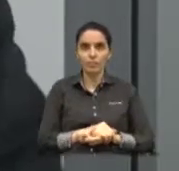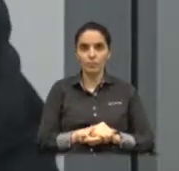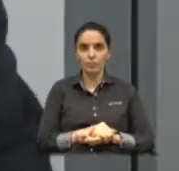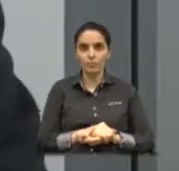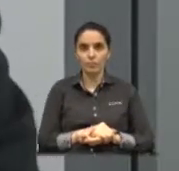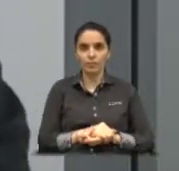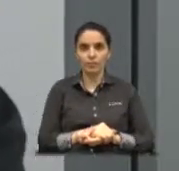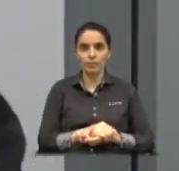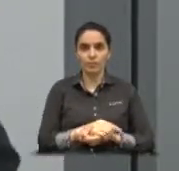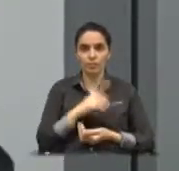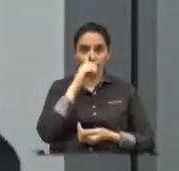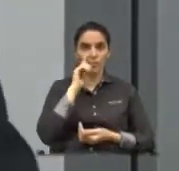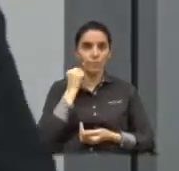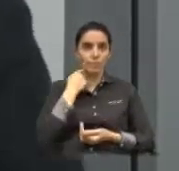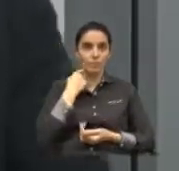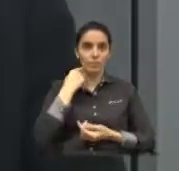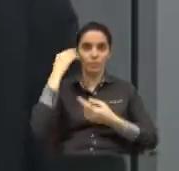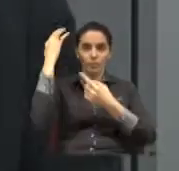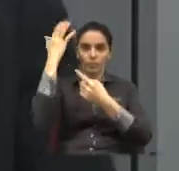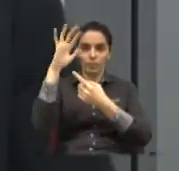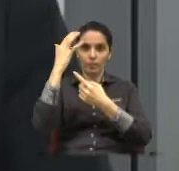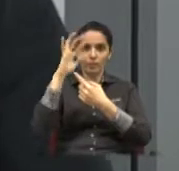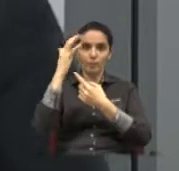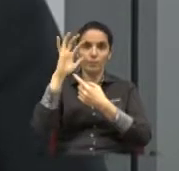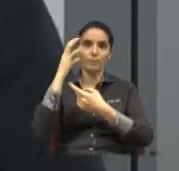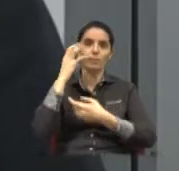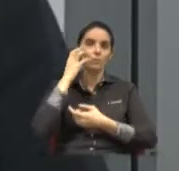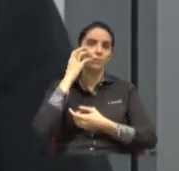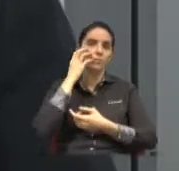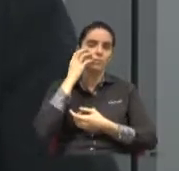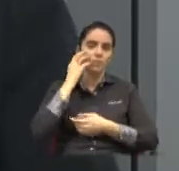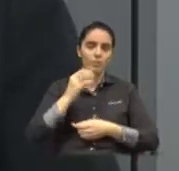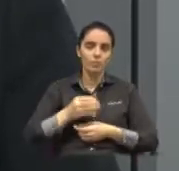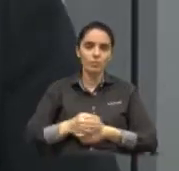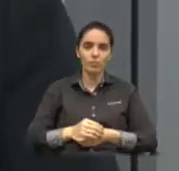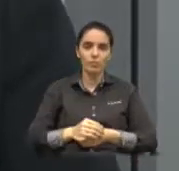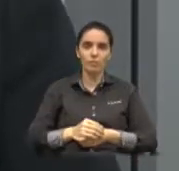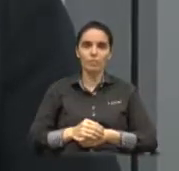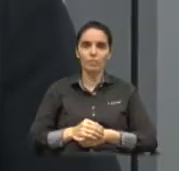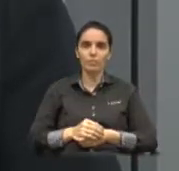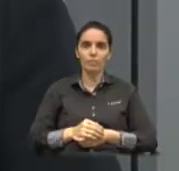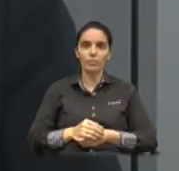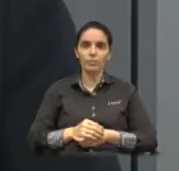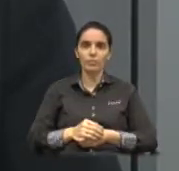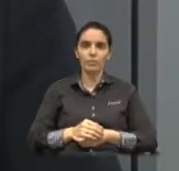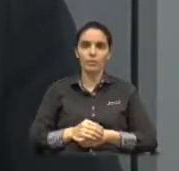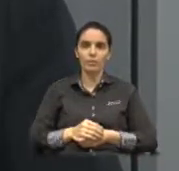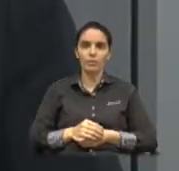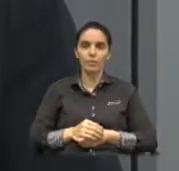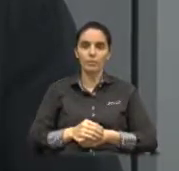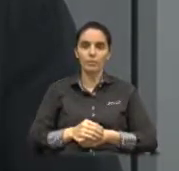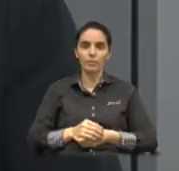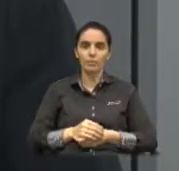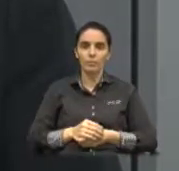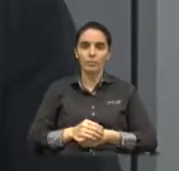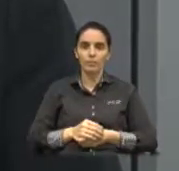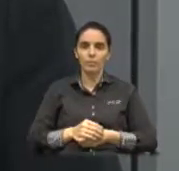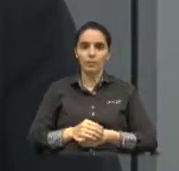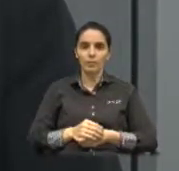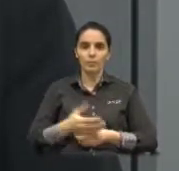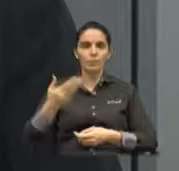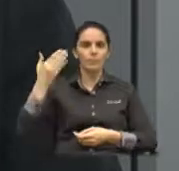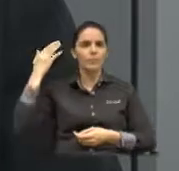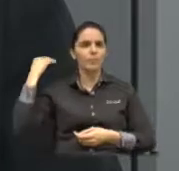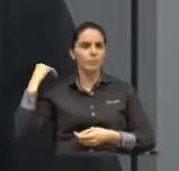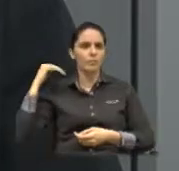Parabéns, doutor, pelo requerimento. É, realmente, esta lei, eu lembro que na época houve até uma resistência